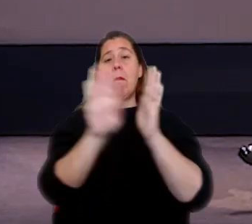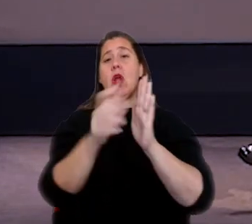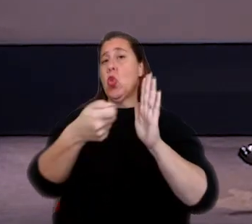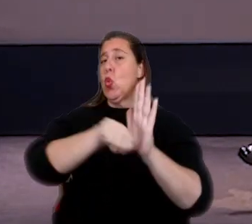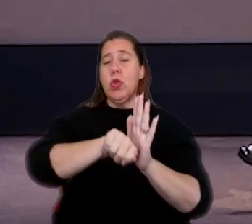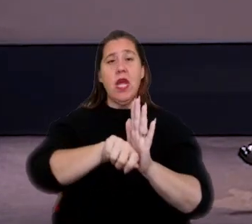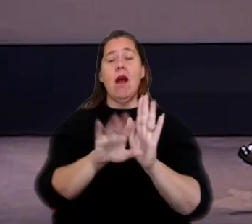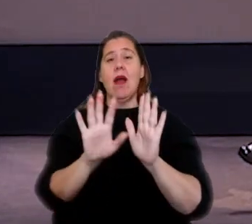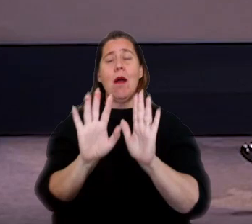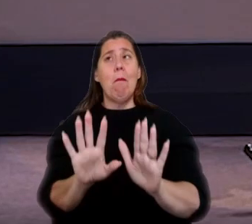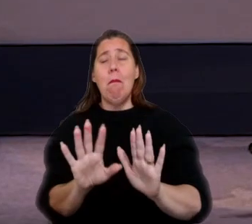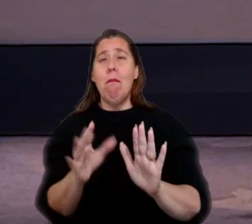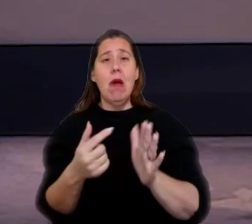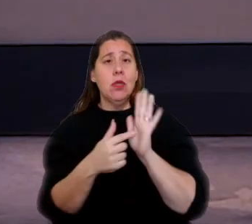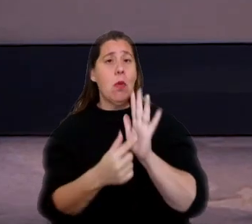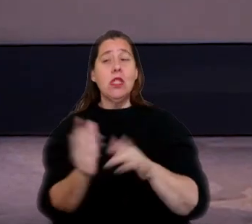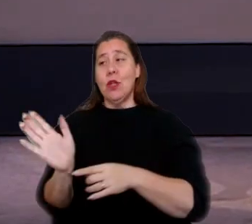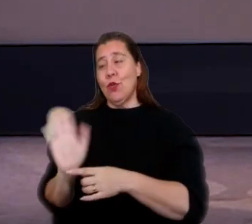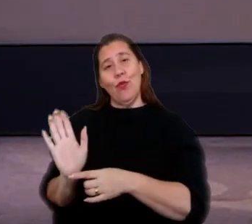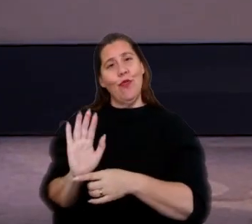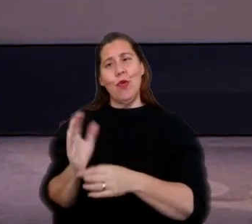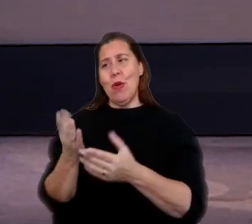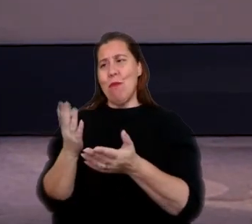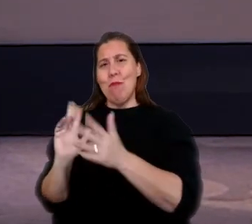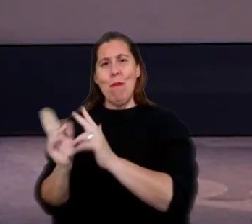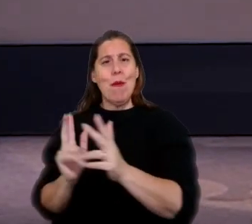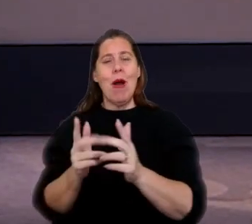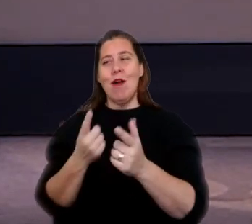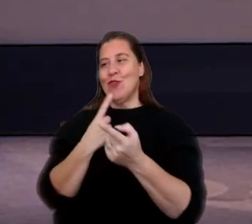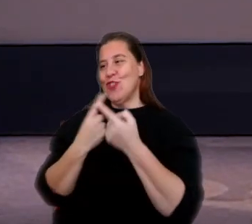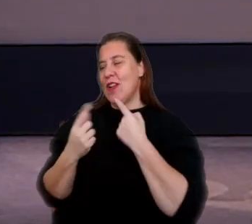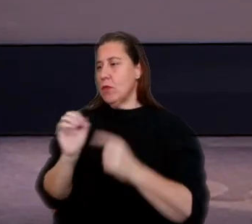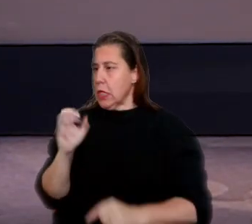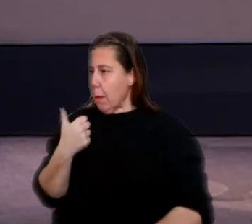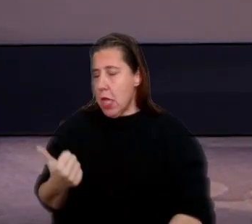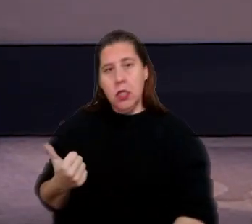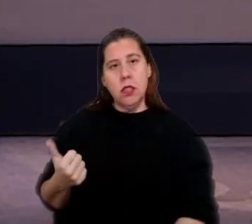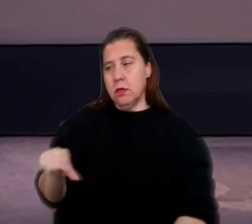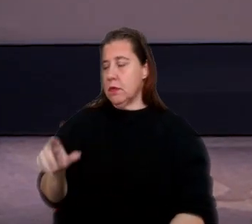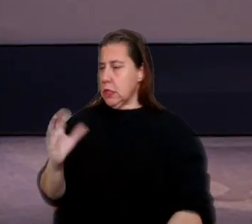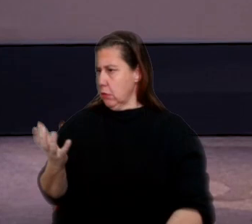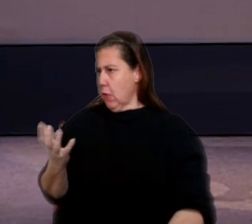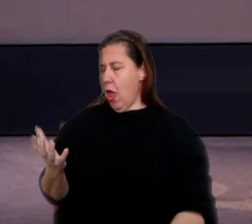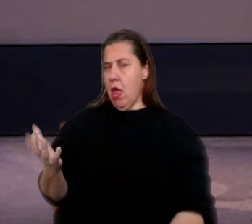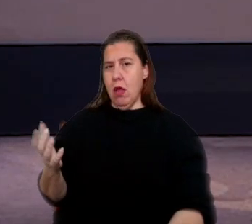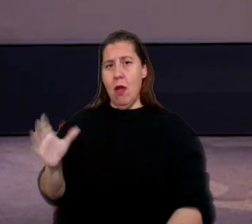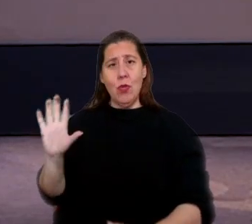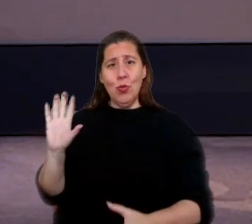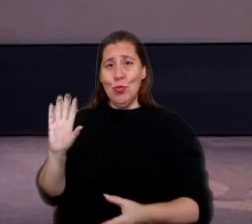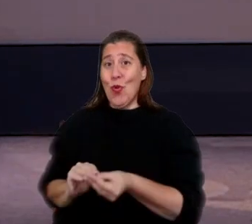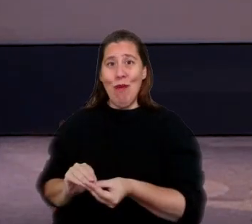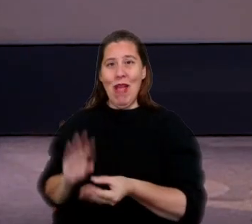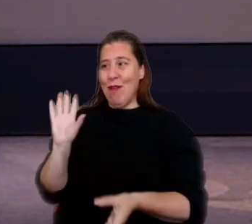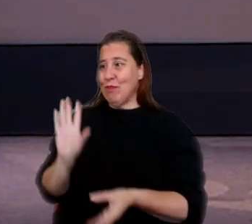tranca a porta, mas a gente não aparece, né, no filme uma conversa, você está bem, você não quer... É